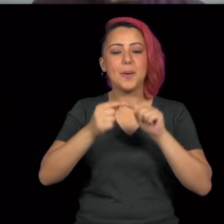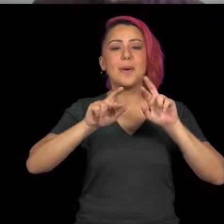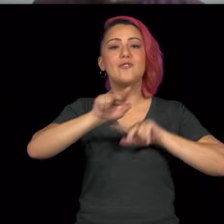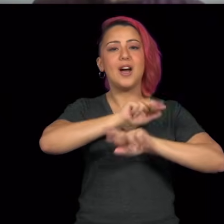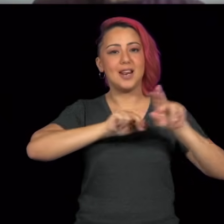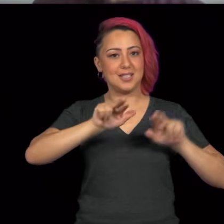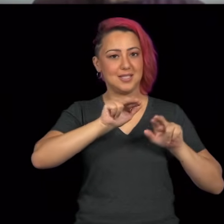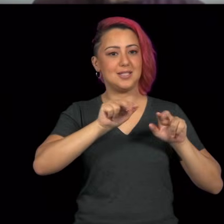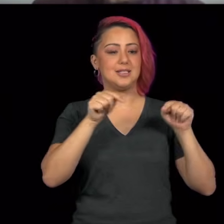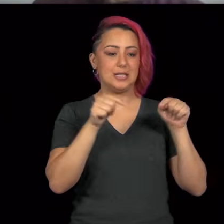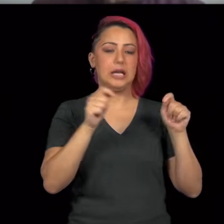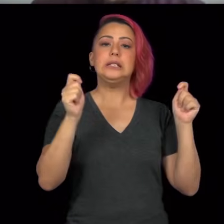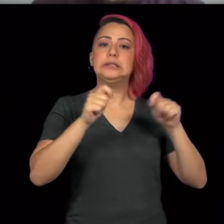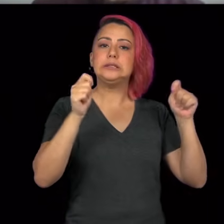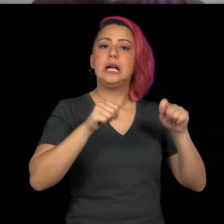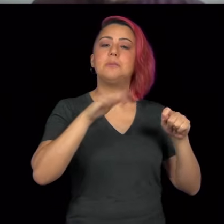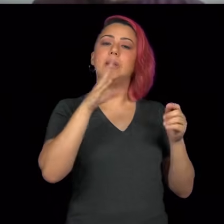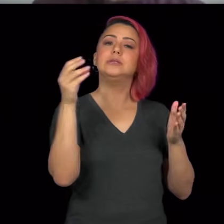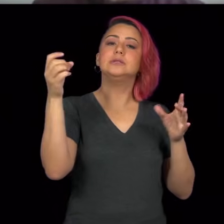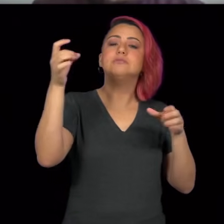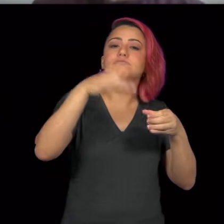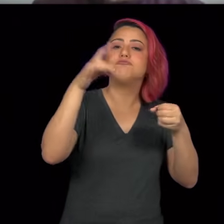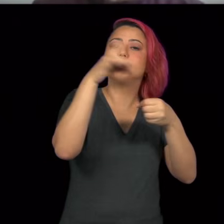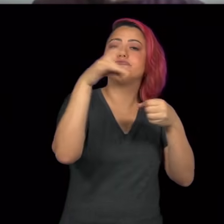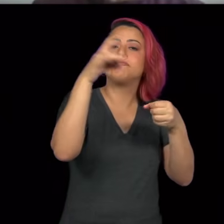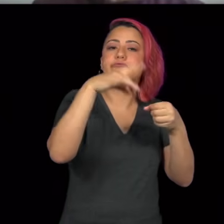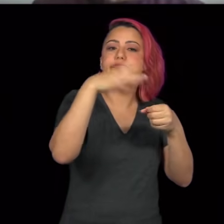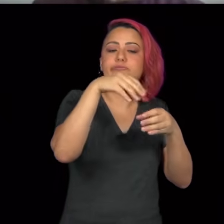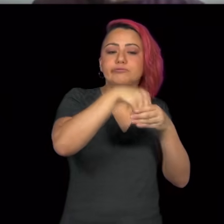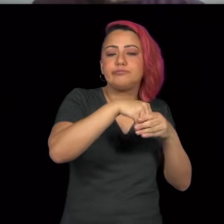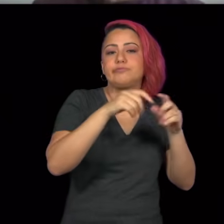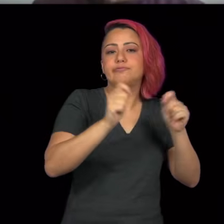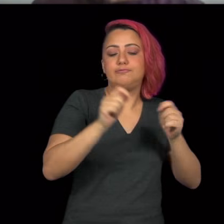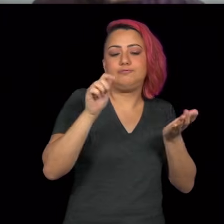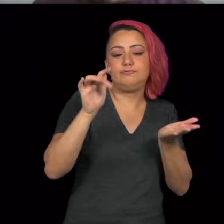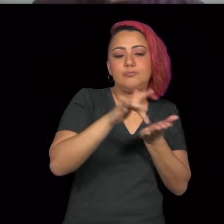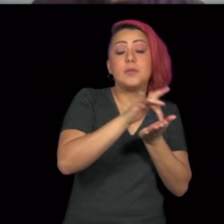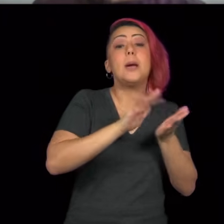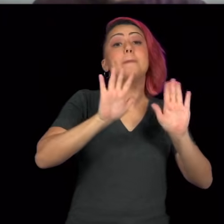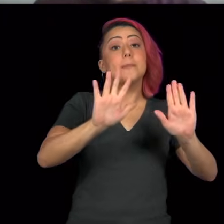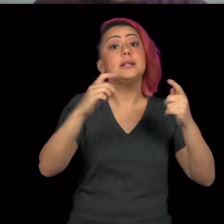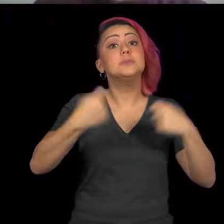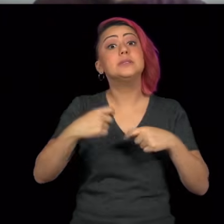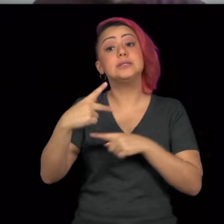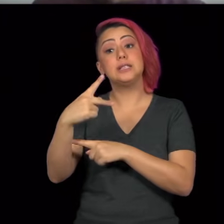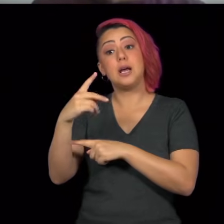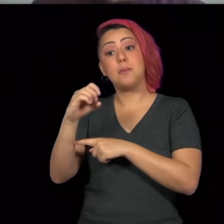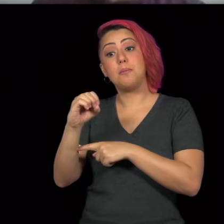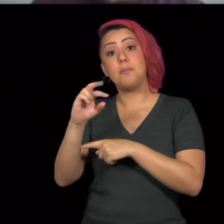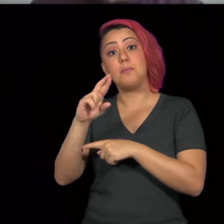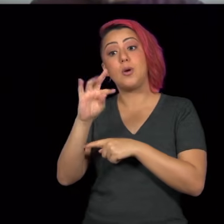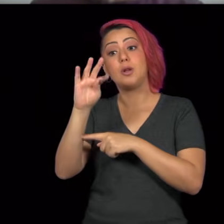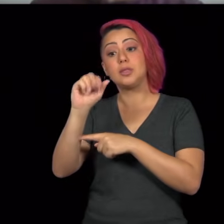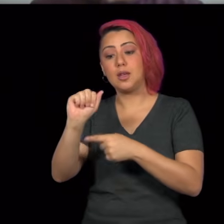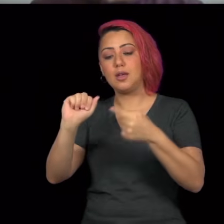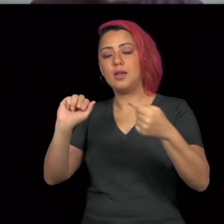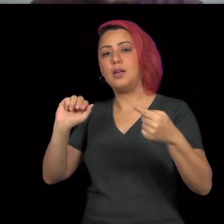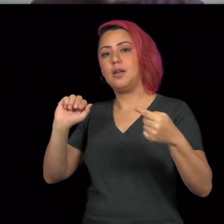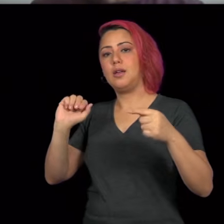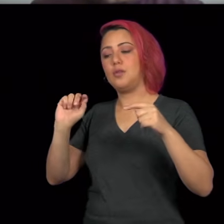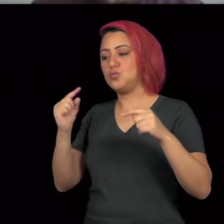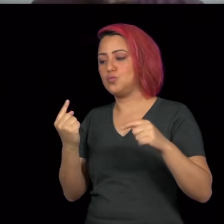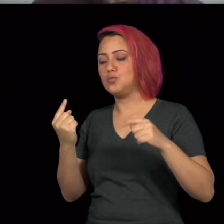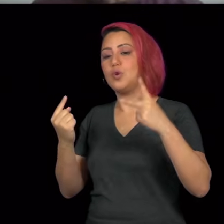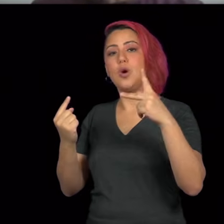e armazenar valores, né, desde que a gente combine adequadamente as portas como circuitos, onde a saída de